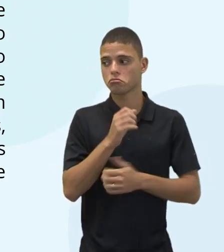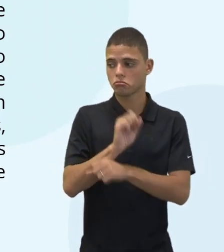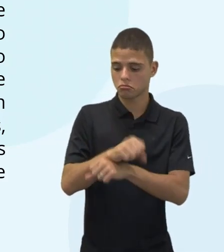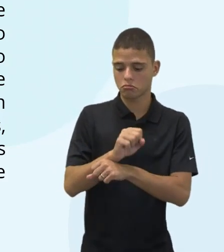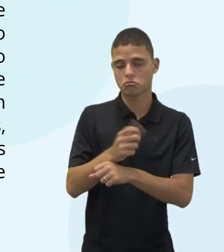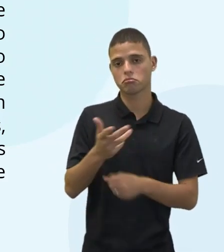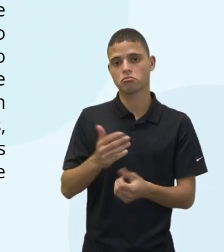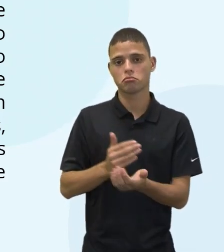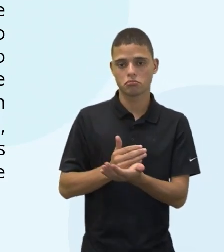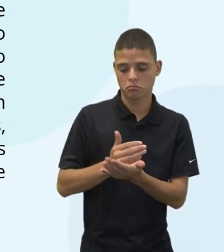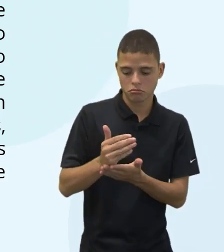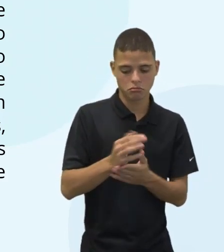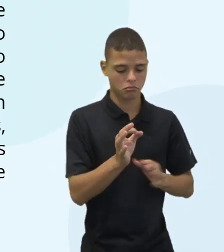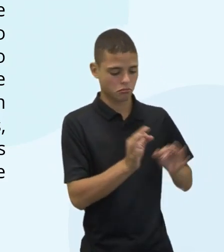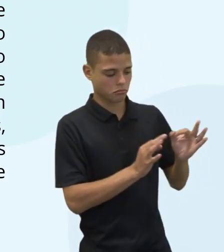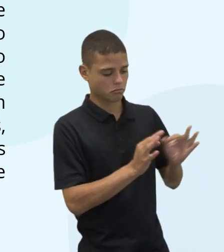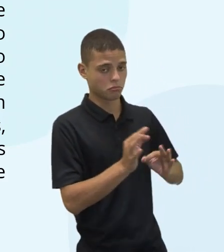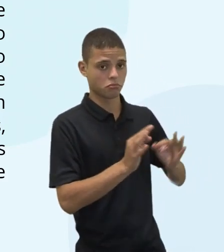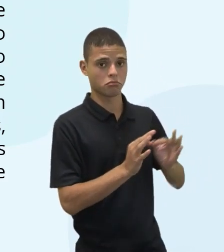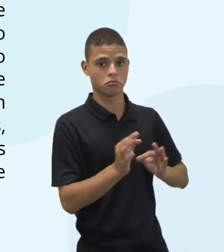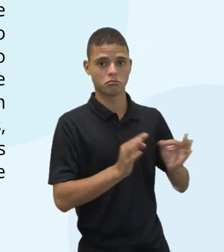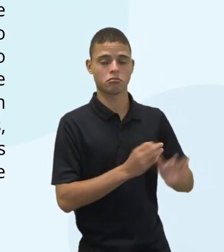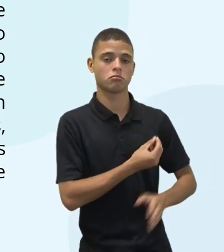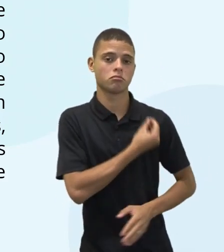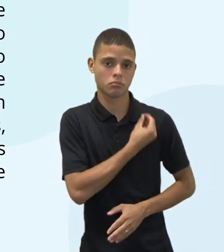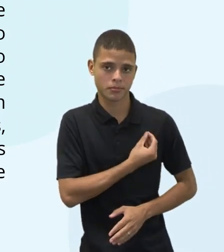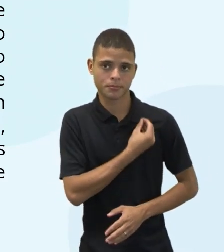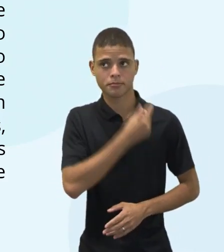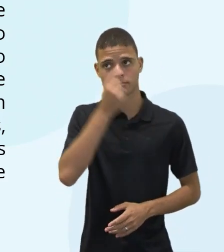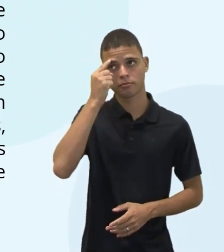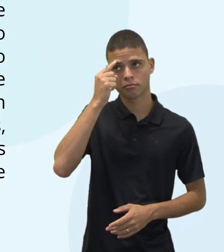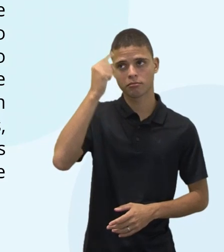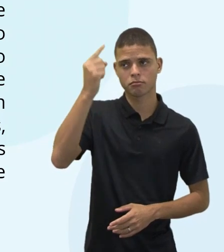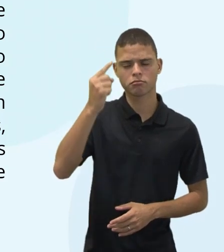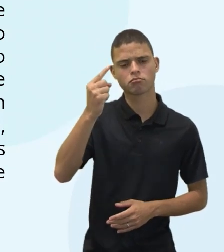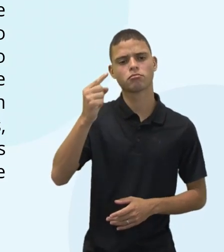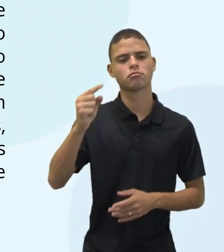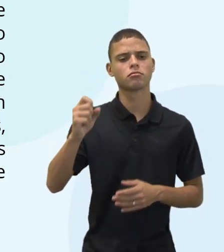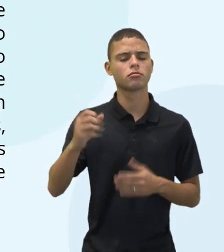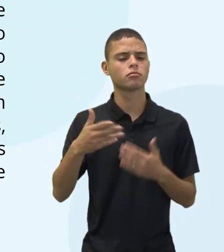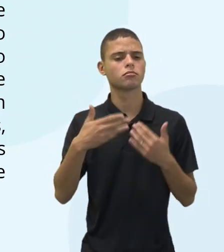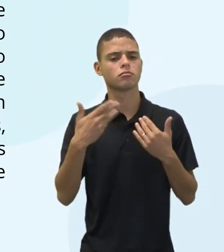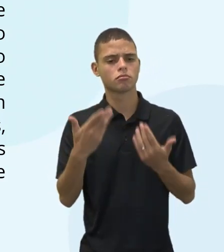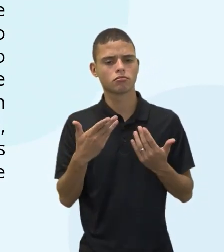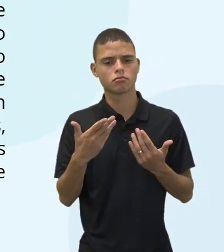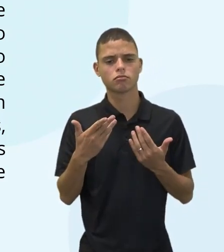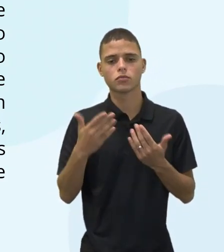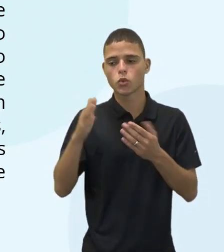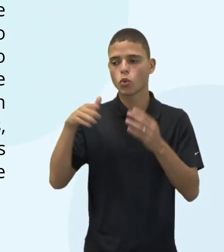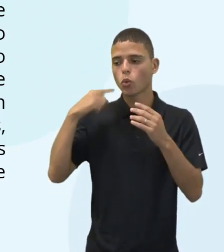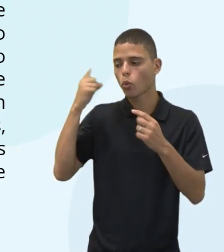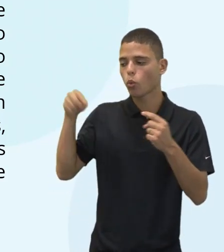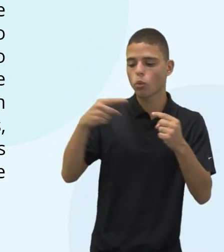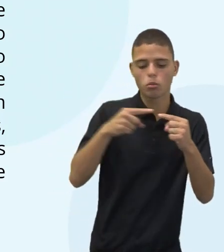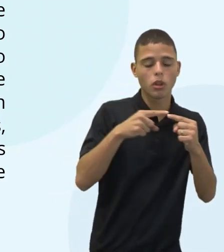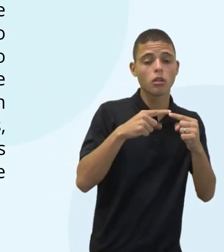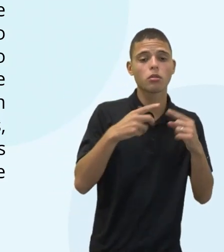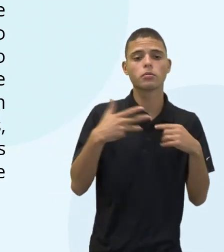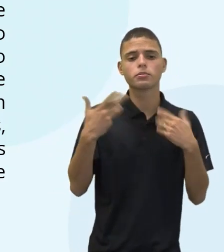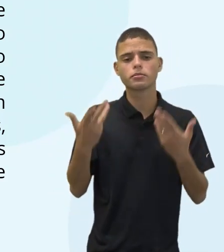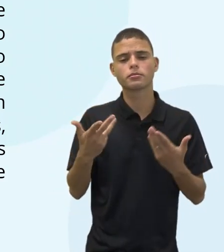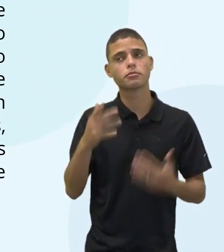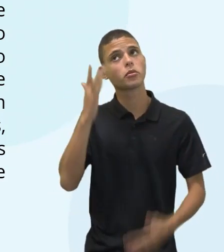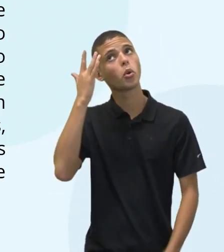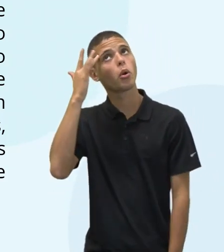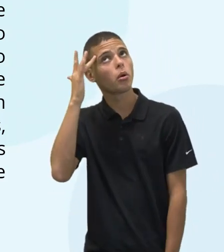E começar a planejar realmente seu projeto de vida, começar a pensar para que lado você está a fim de ir. Acho que no nono ano, e aí